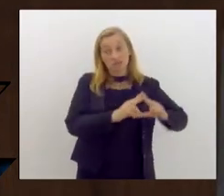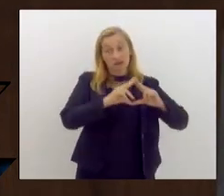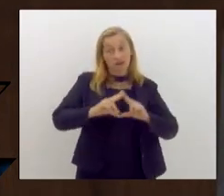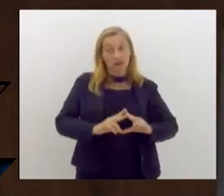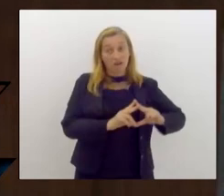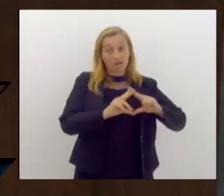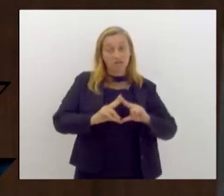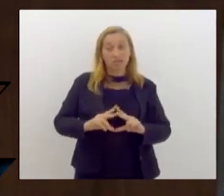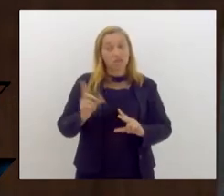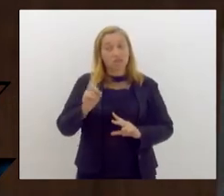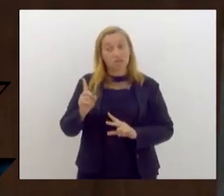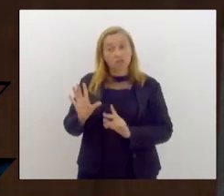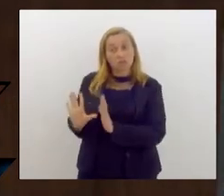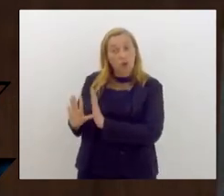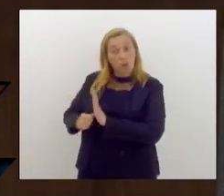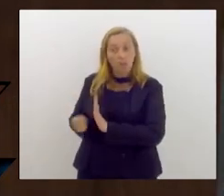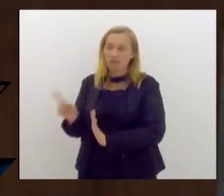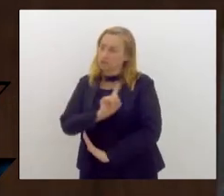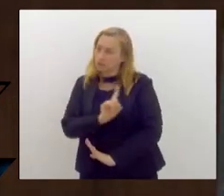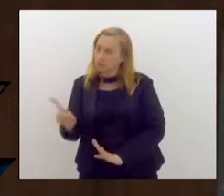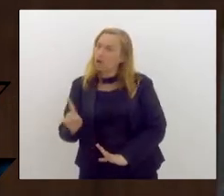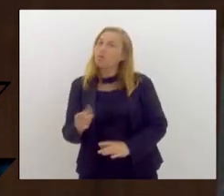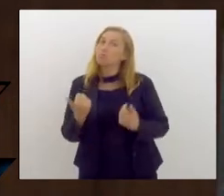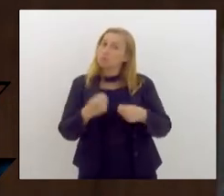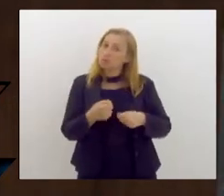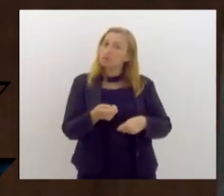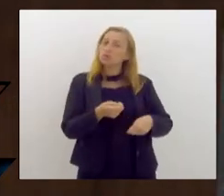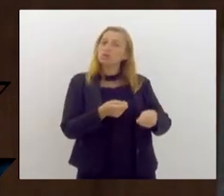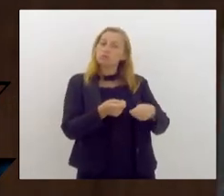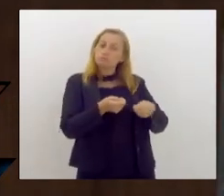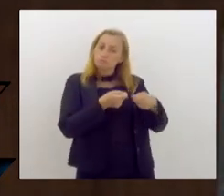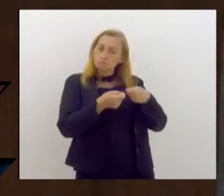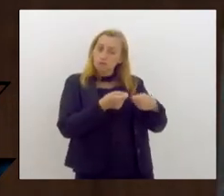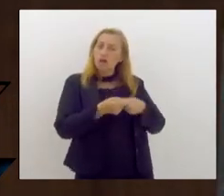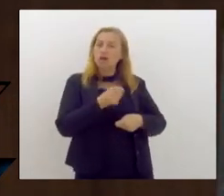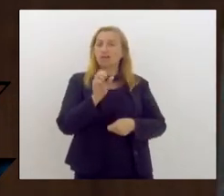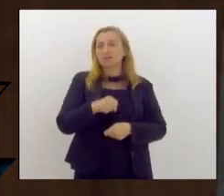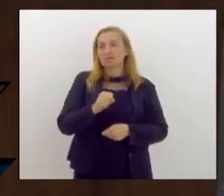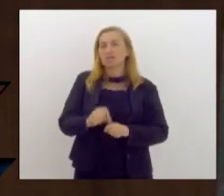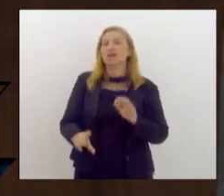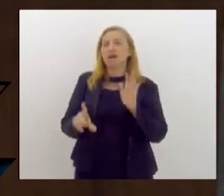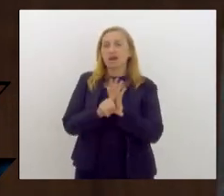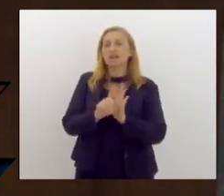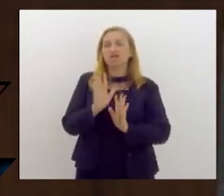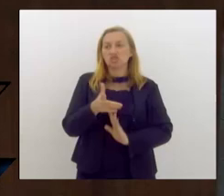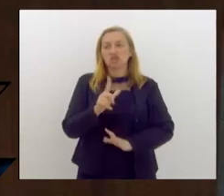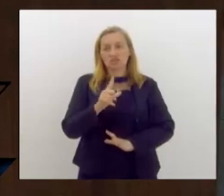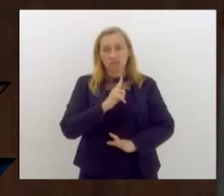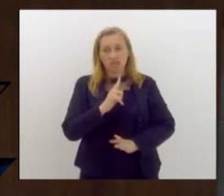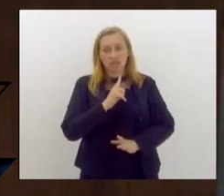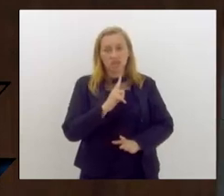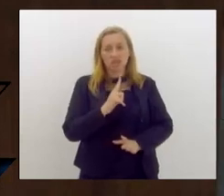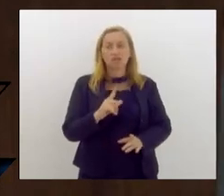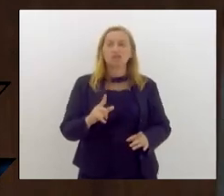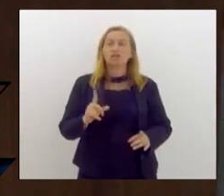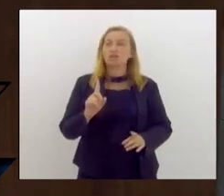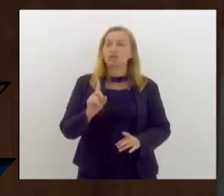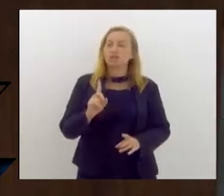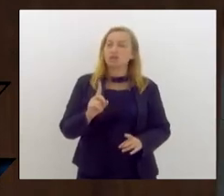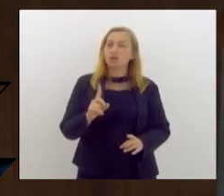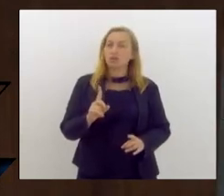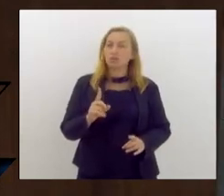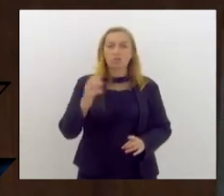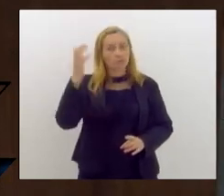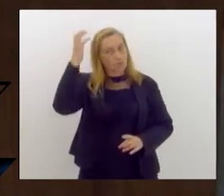da cadeia da ladruagem. Então, tem que apertar, mas levando em conta as leis que já existem e sem penalizar aqueles